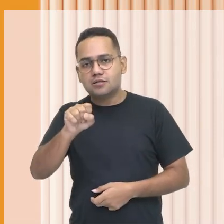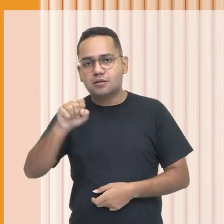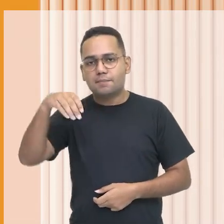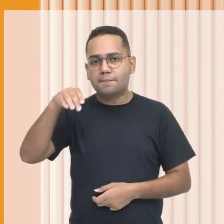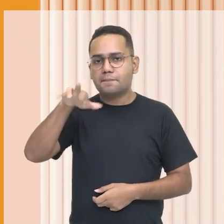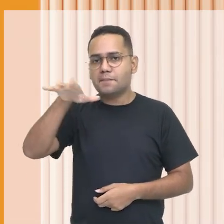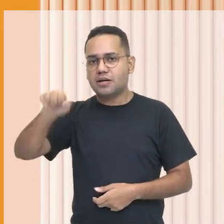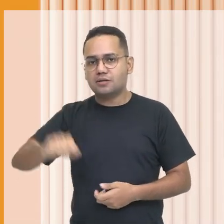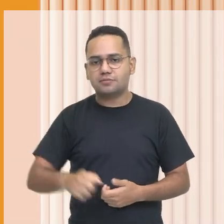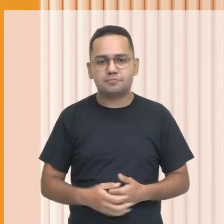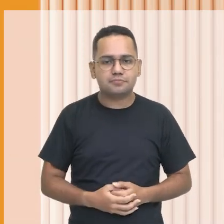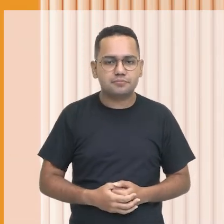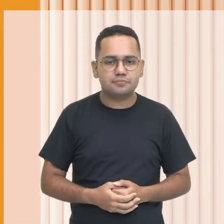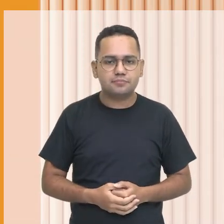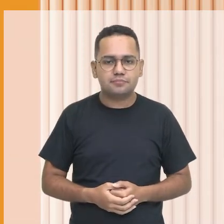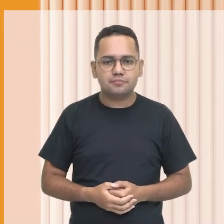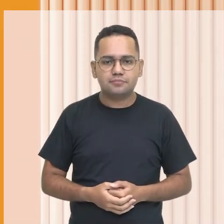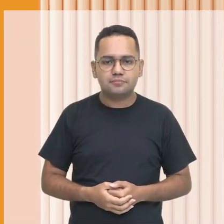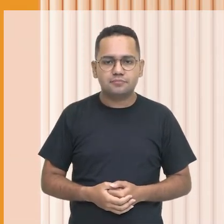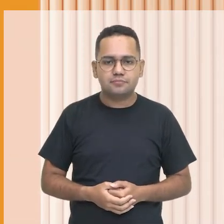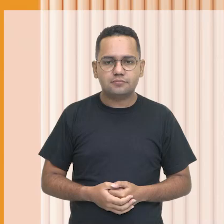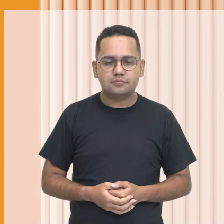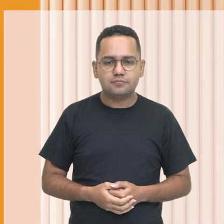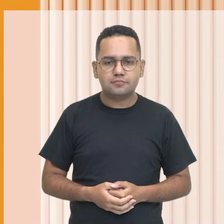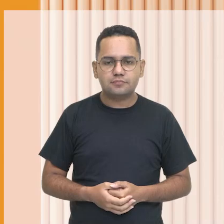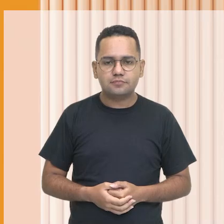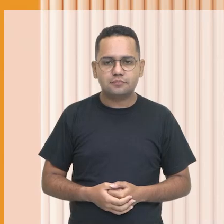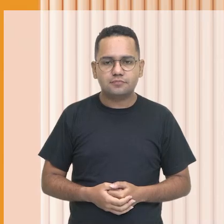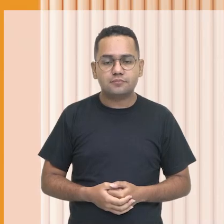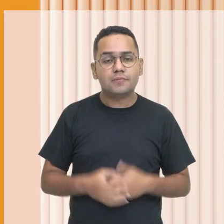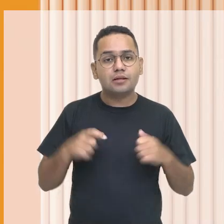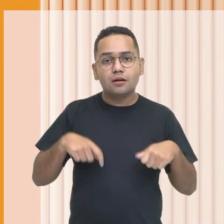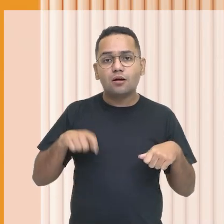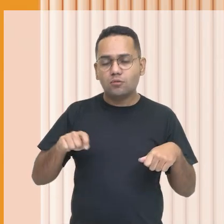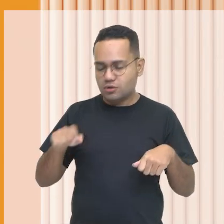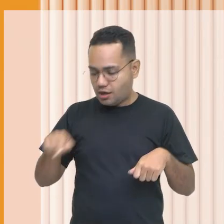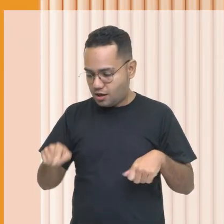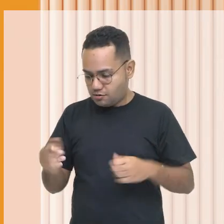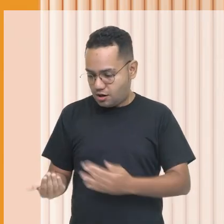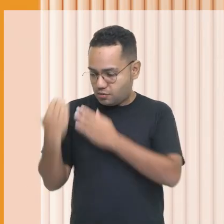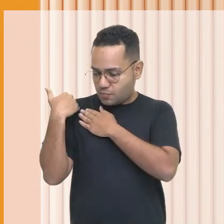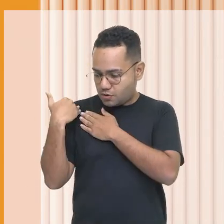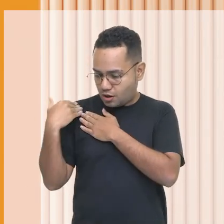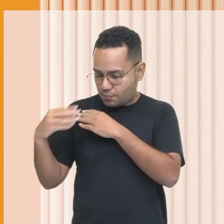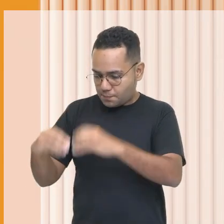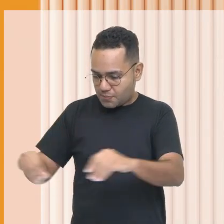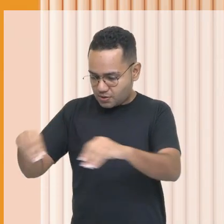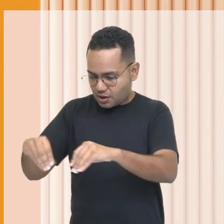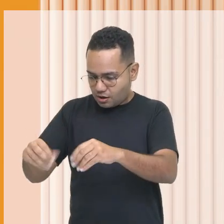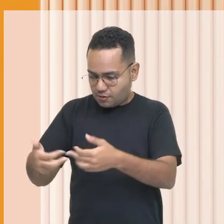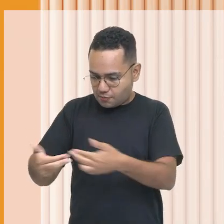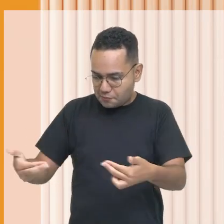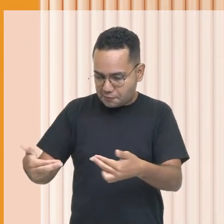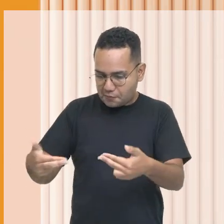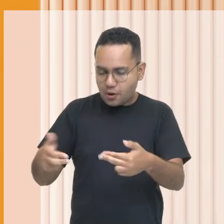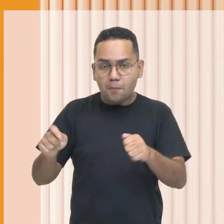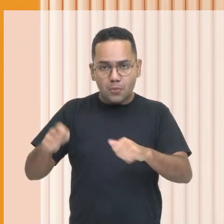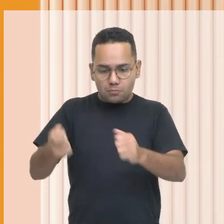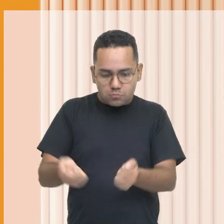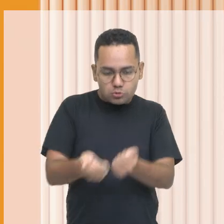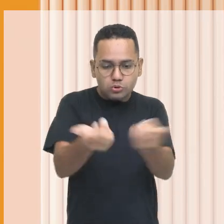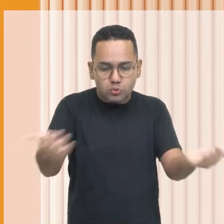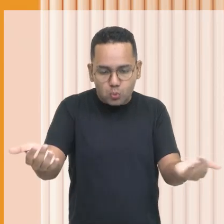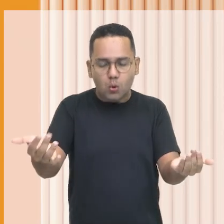poder de controlar a posse da terra e conceder para quem quisesse. Ou seja, muitas pessoas buscavam